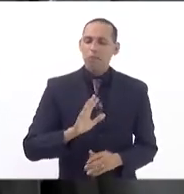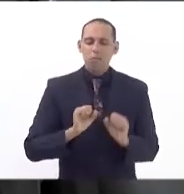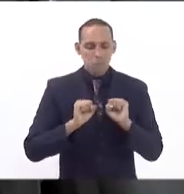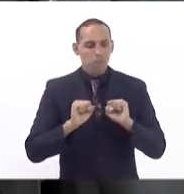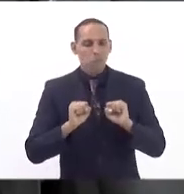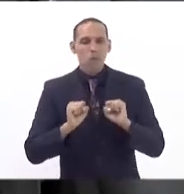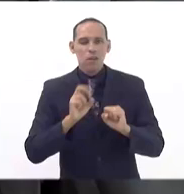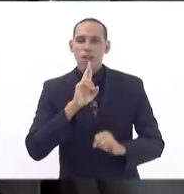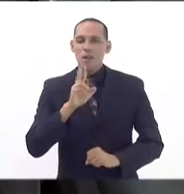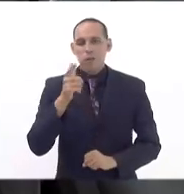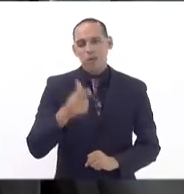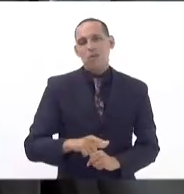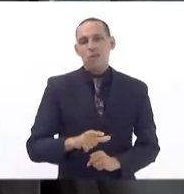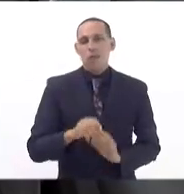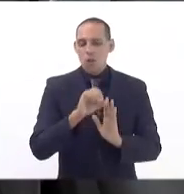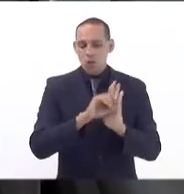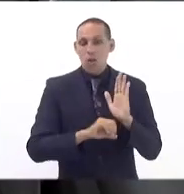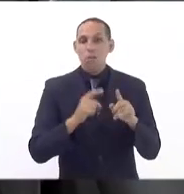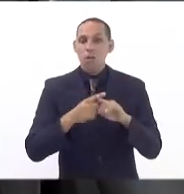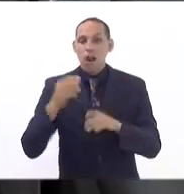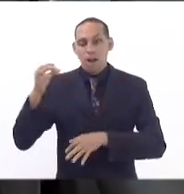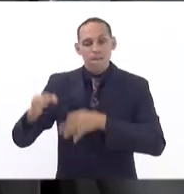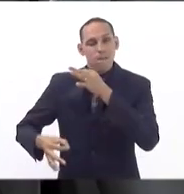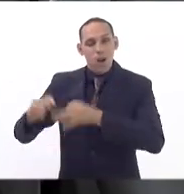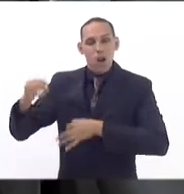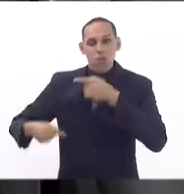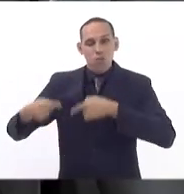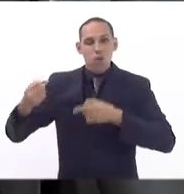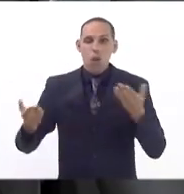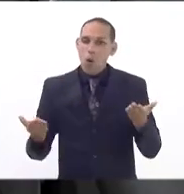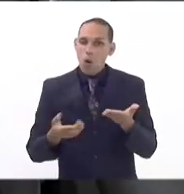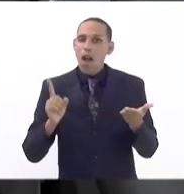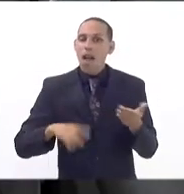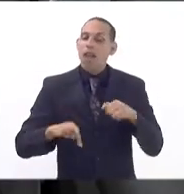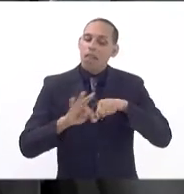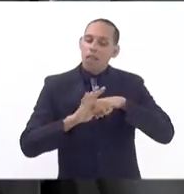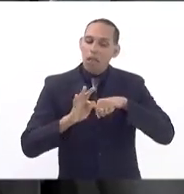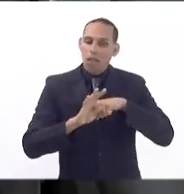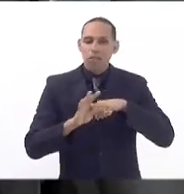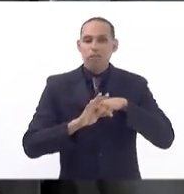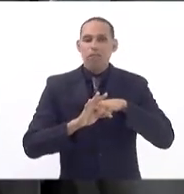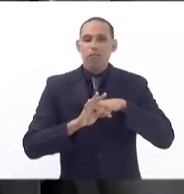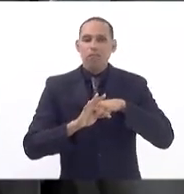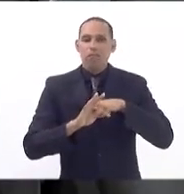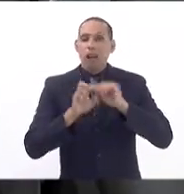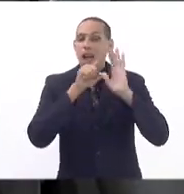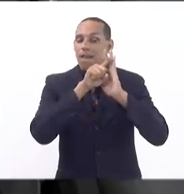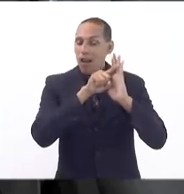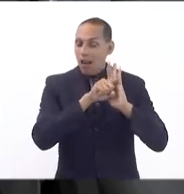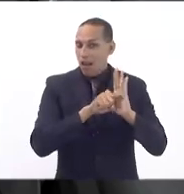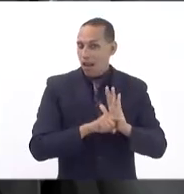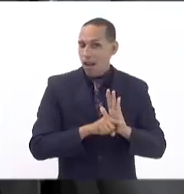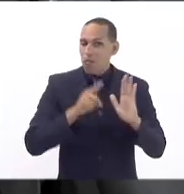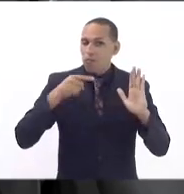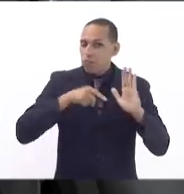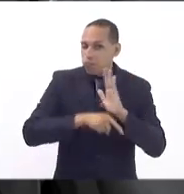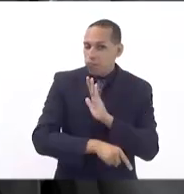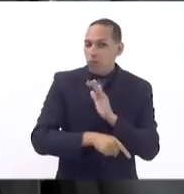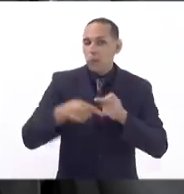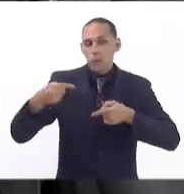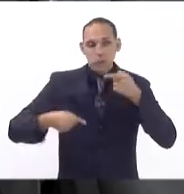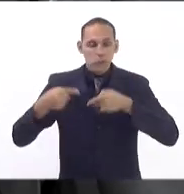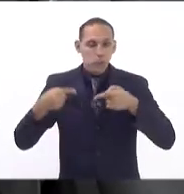encaminhar esse ou porque o Fórum da discussão hoje em dia é técnico é de averiguar e aprofunda